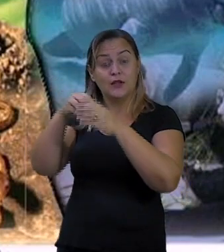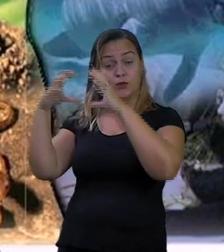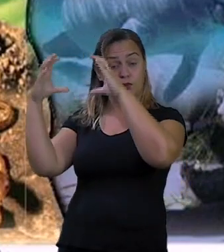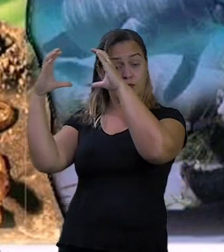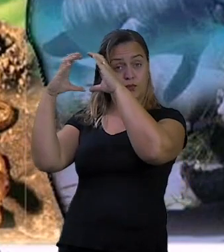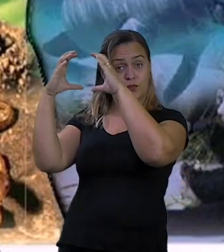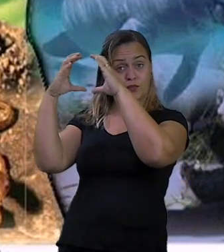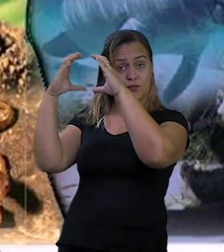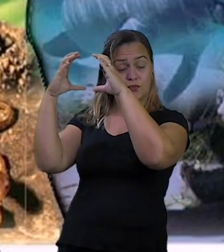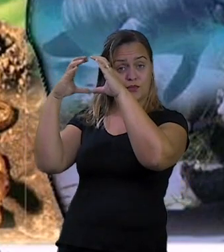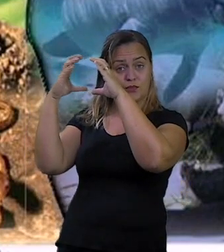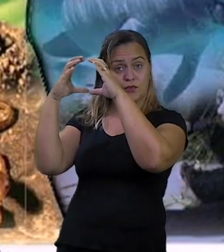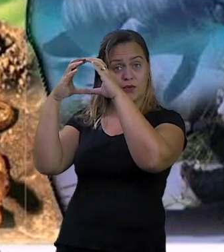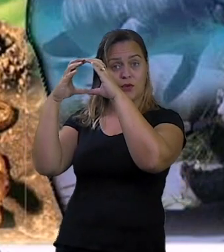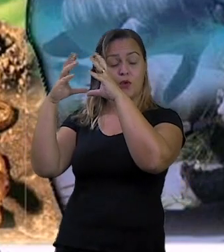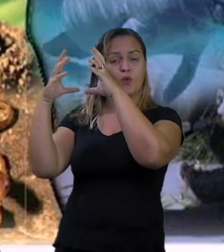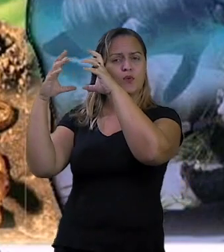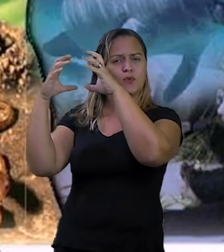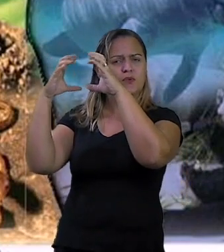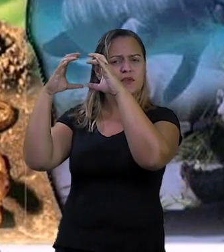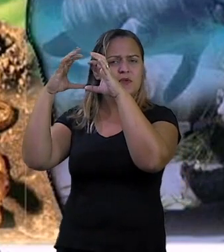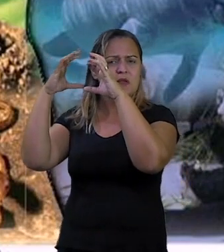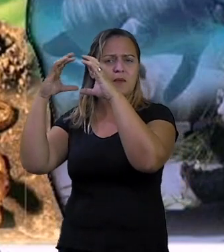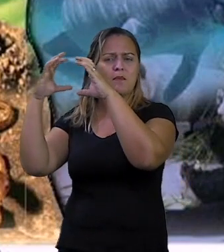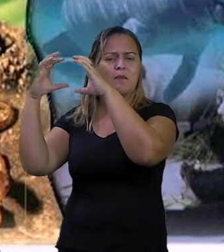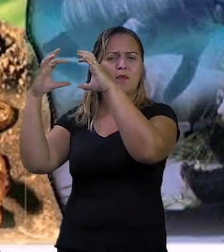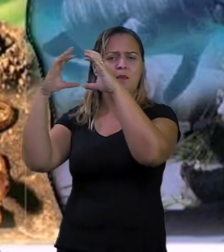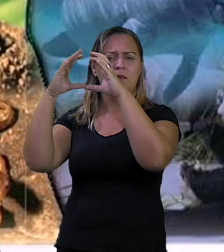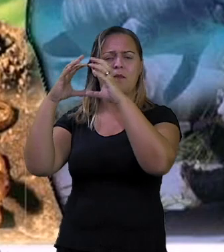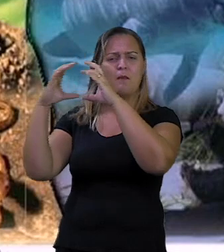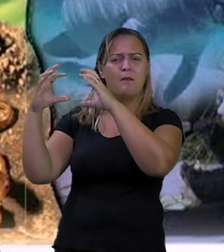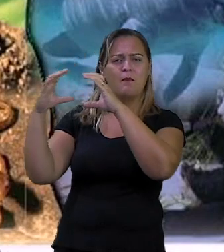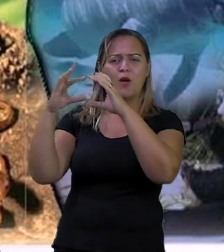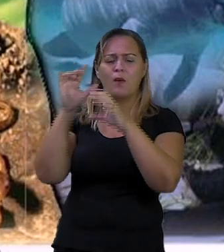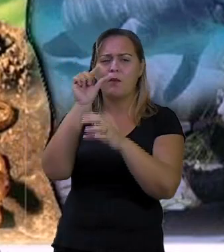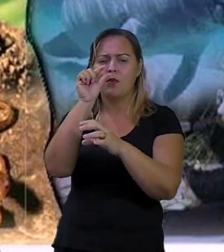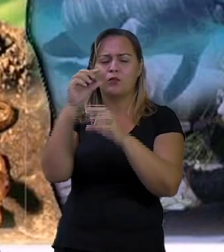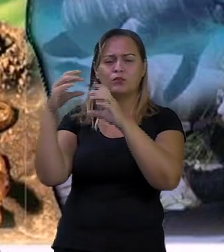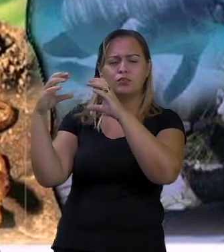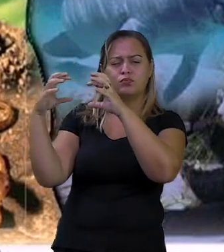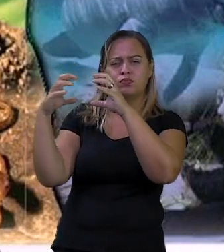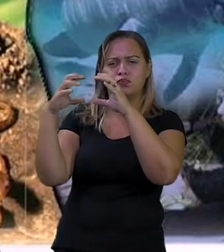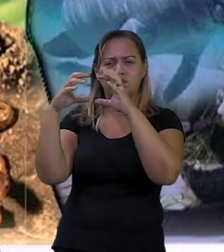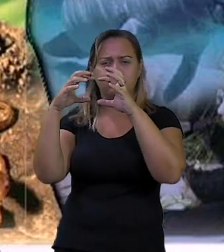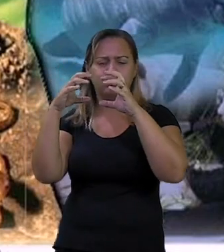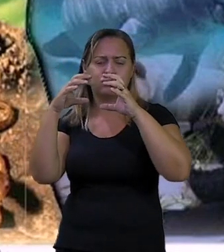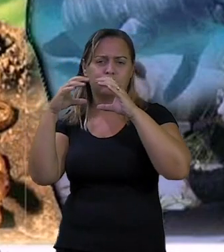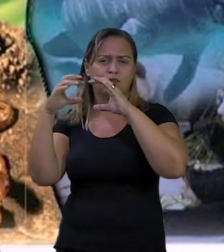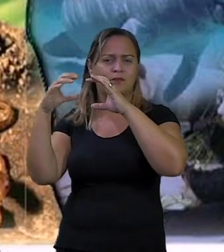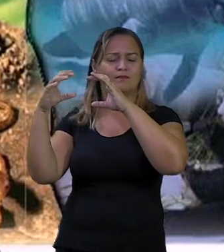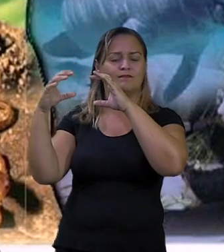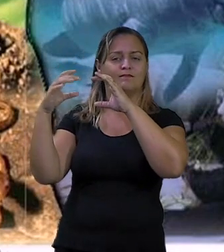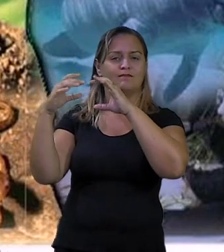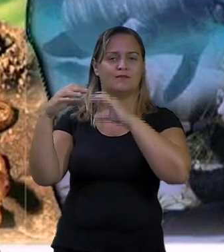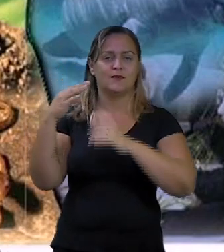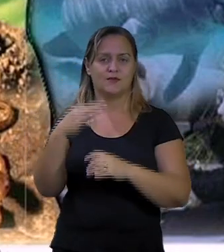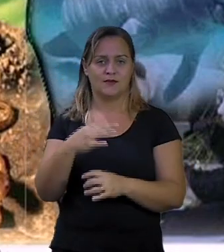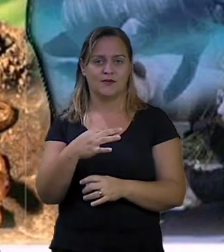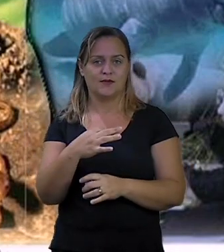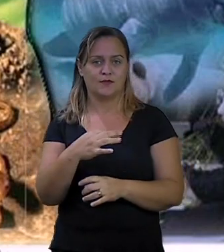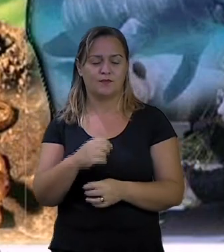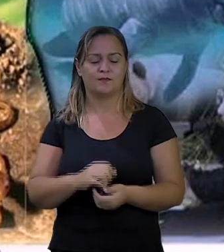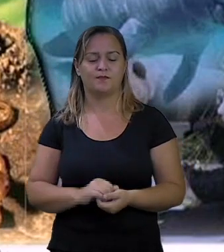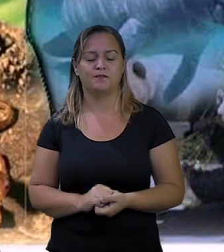proteção e se houver alguma dispensam ele também consiga se manter ali protegido